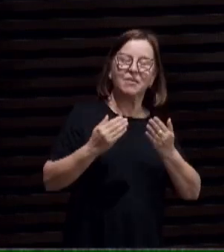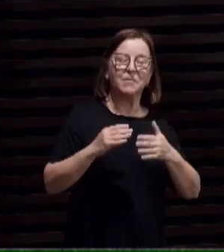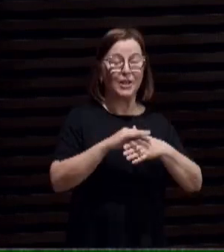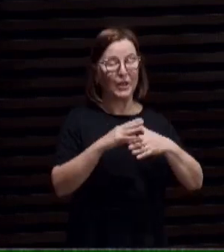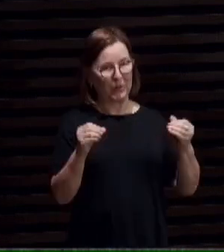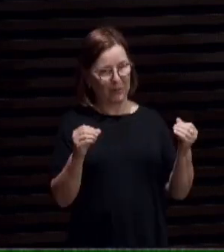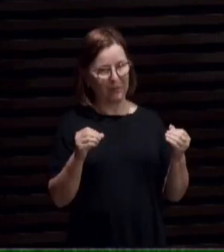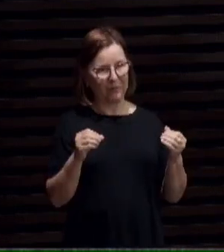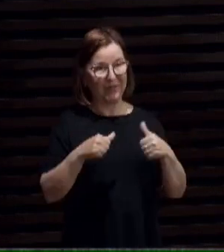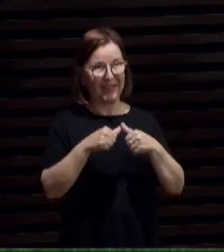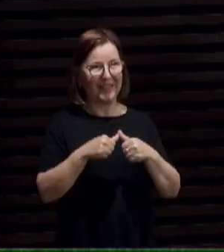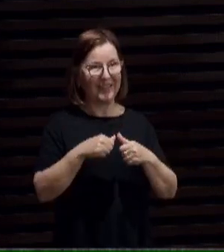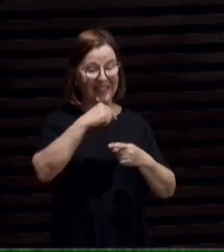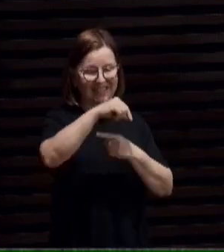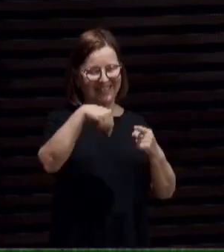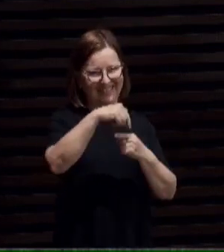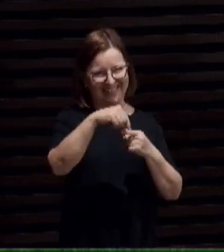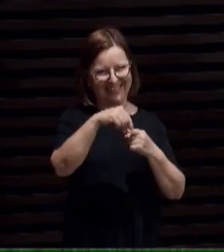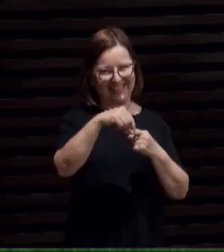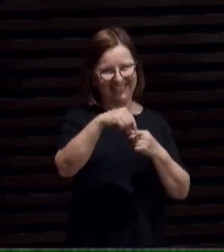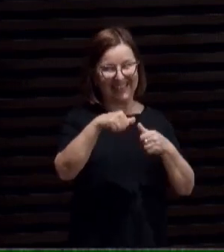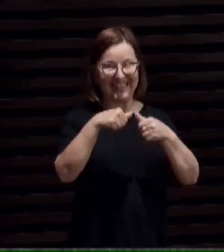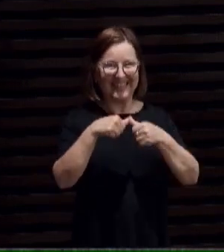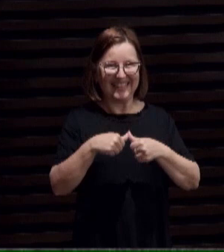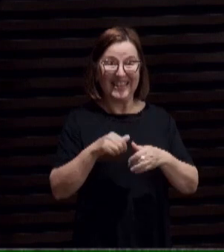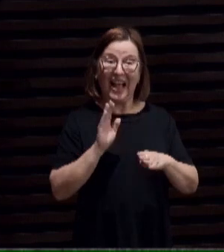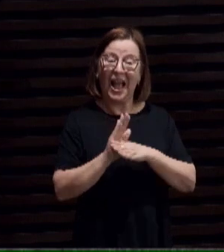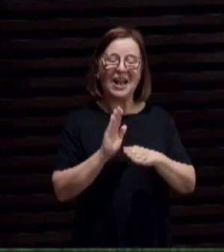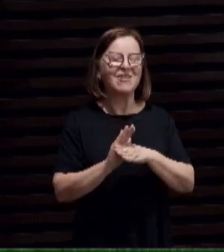curador, isso é santificador. Isso vai ajudar